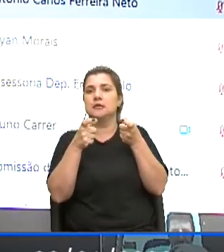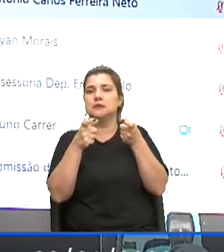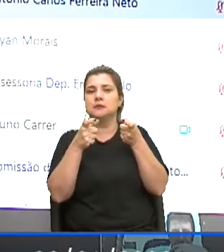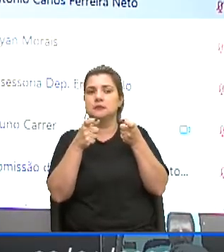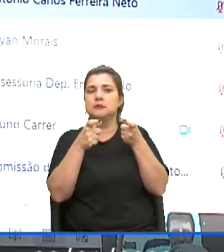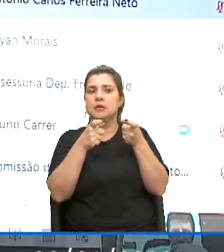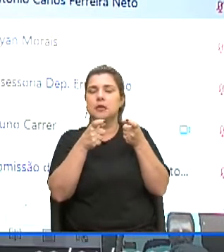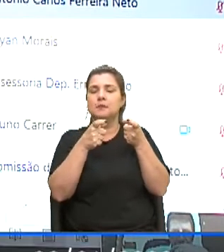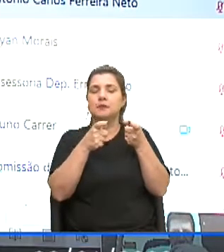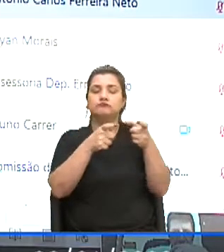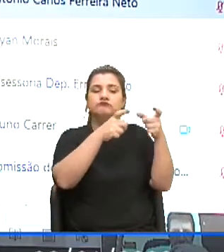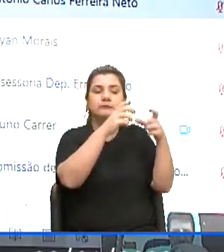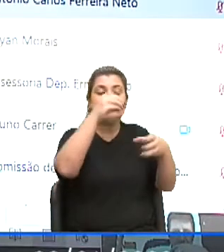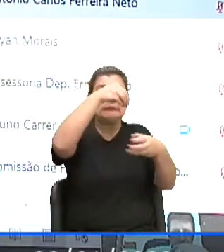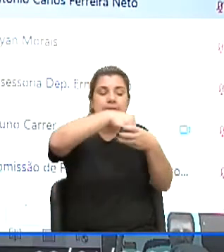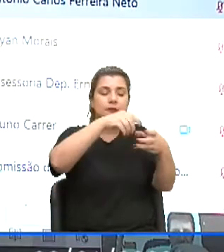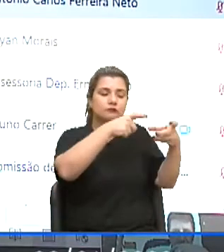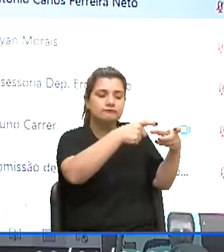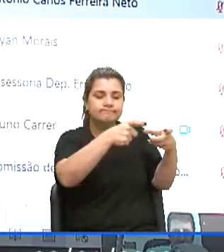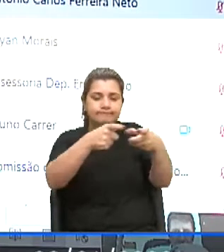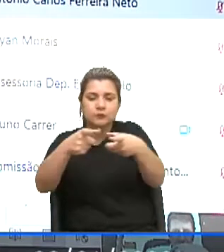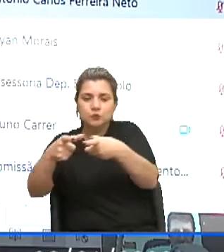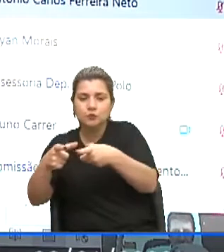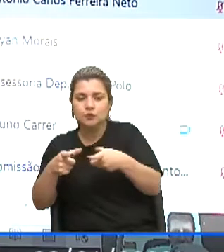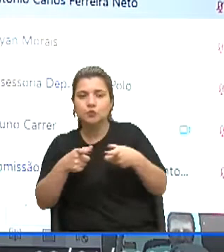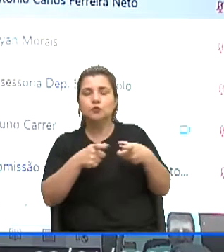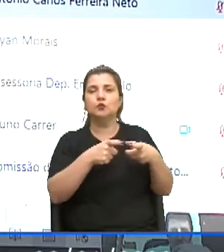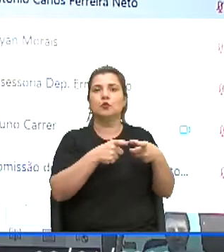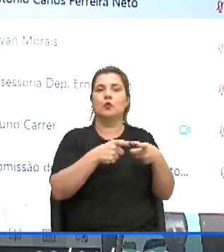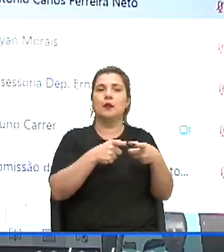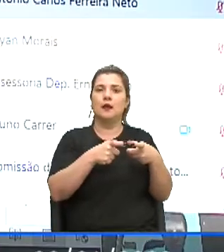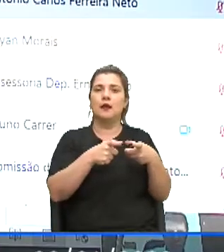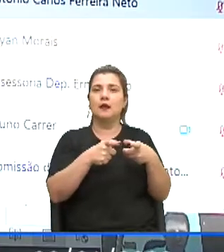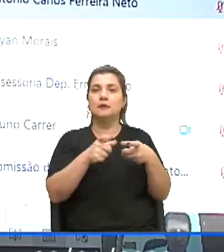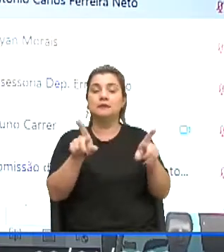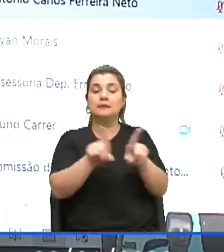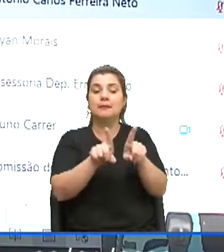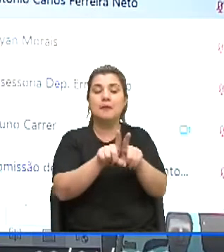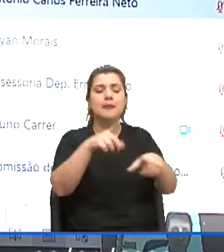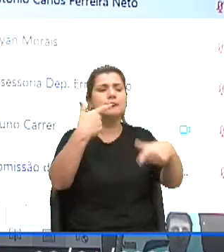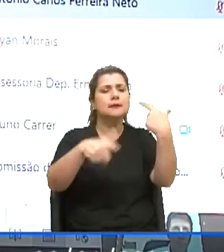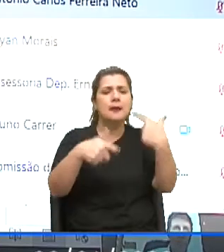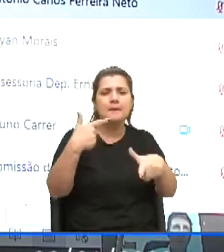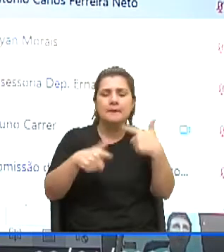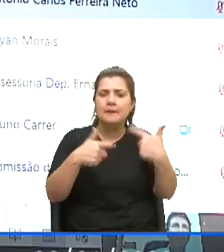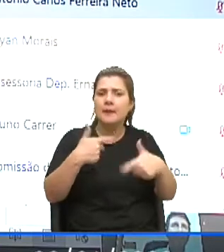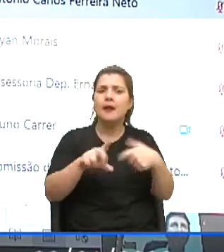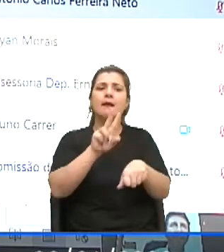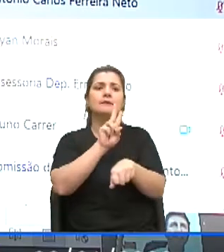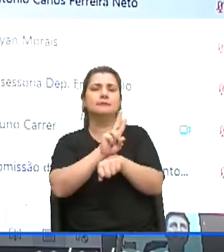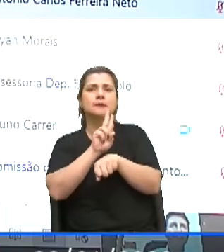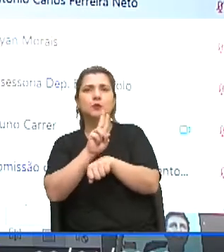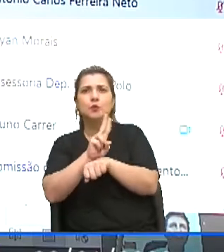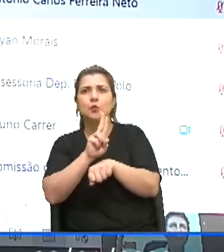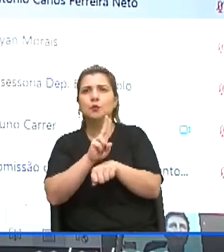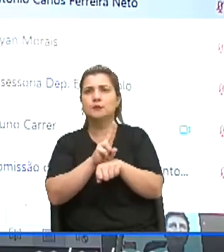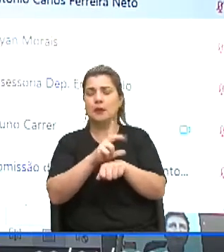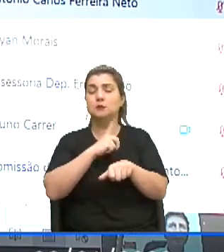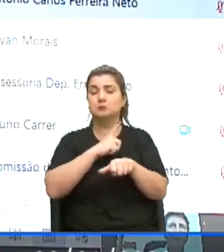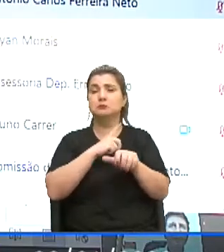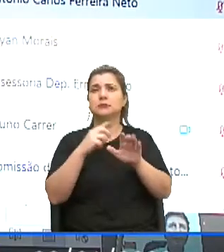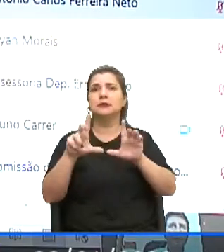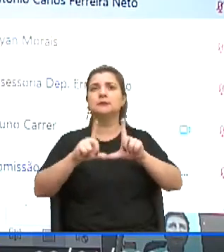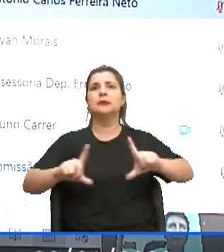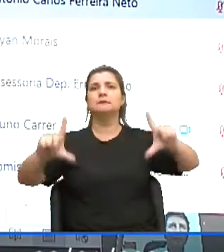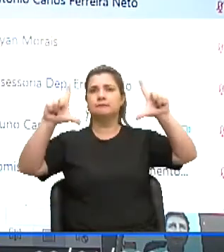da sua abrangência, hajam frente a isso. A gente está colocando ali, então, a ideia na tela da minuta, a gente